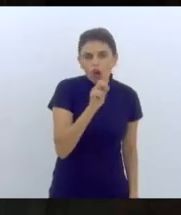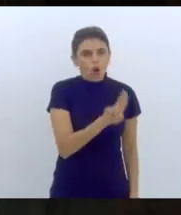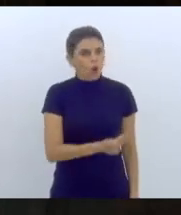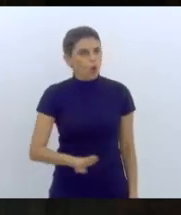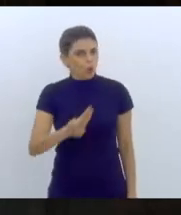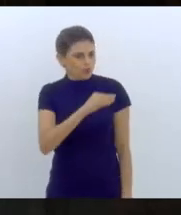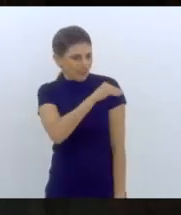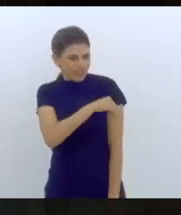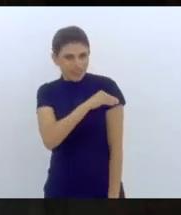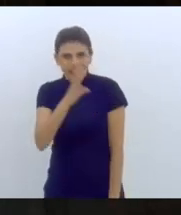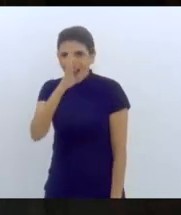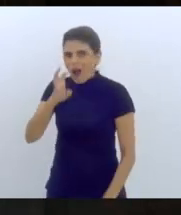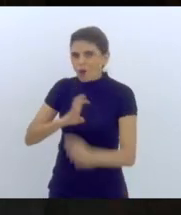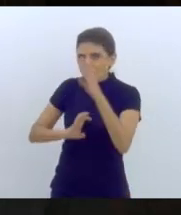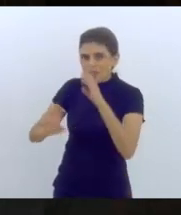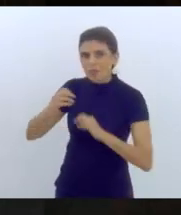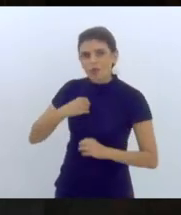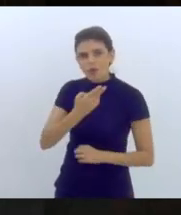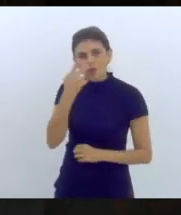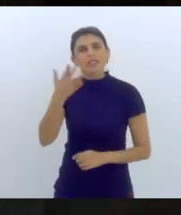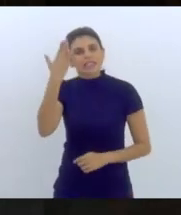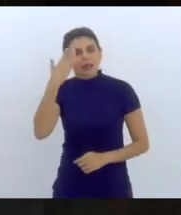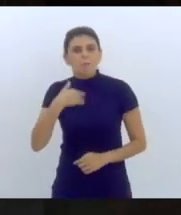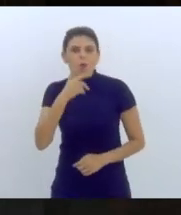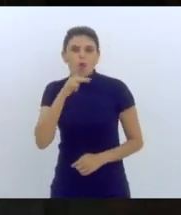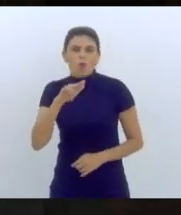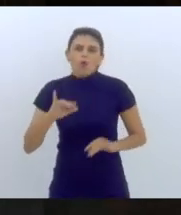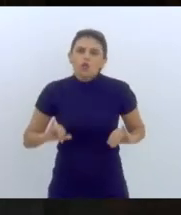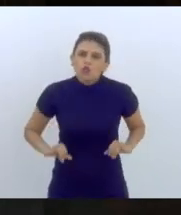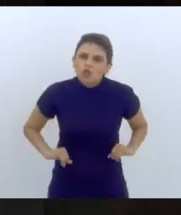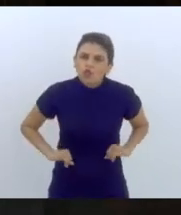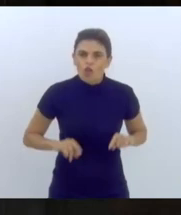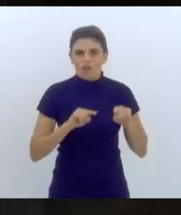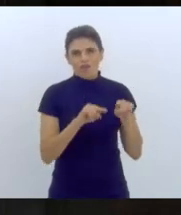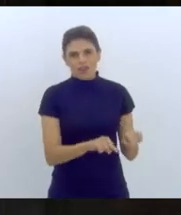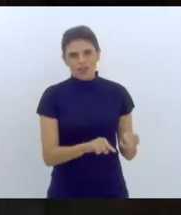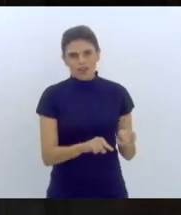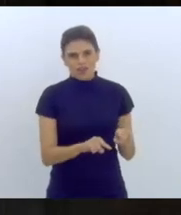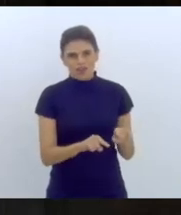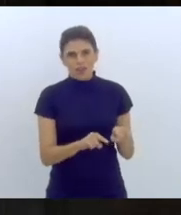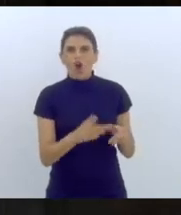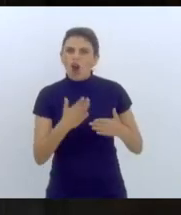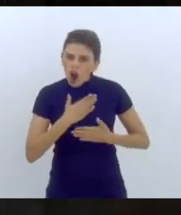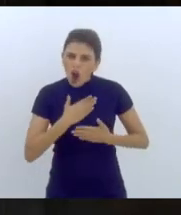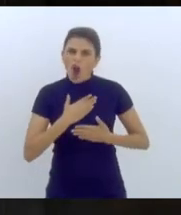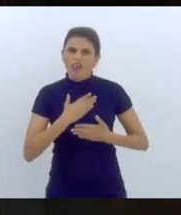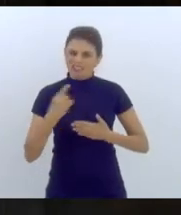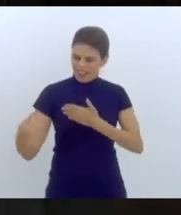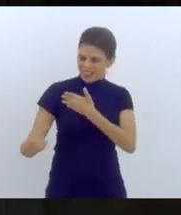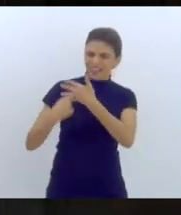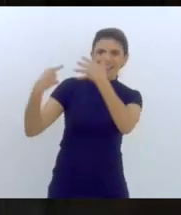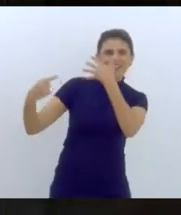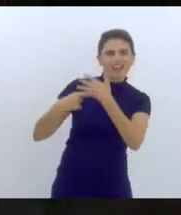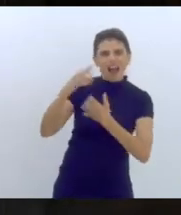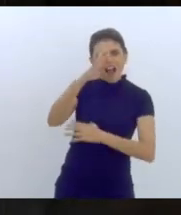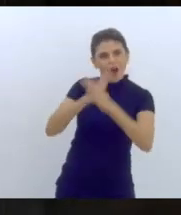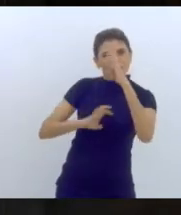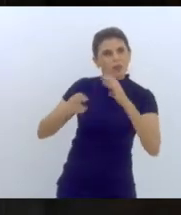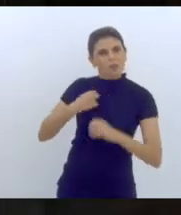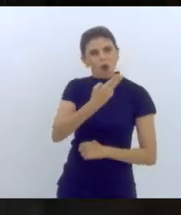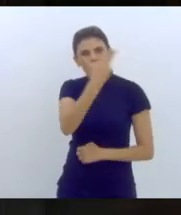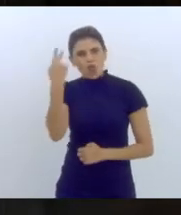vem caluniar, sabe que eu tive um irmão que sofreu com isso, faz referência a isso, e vem me caluniar me